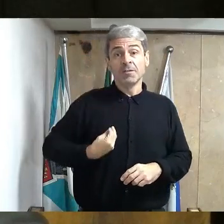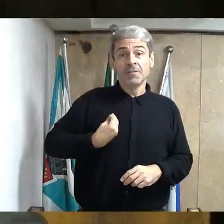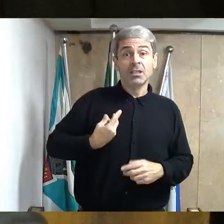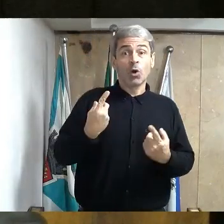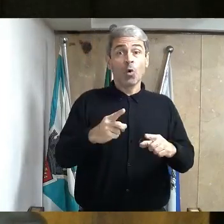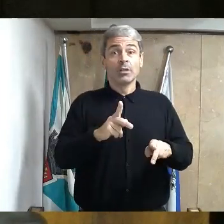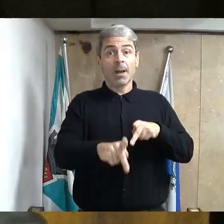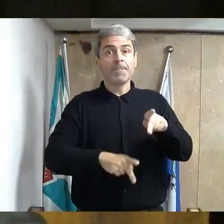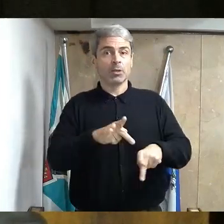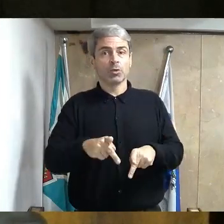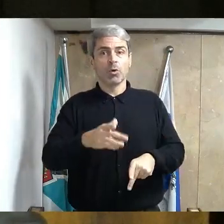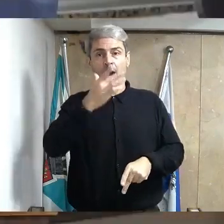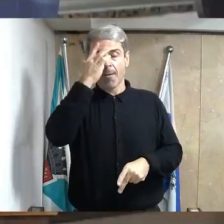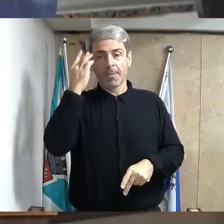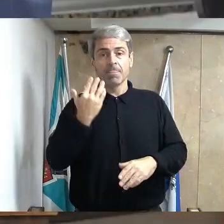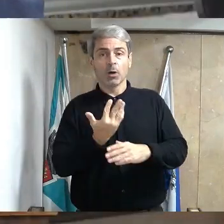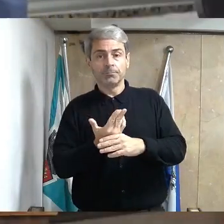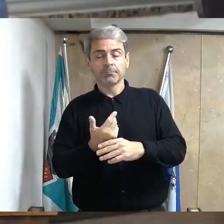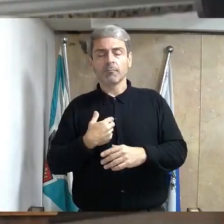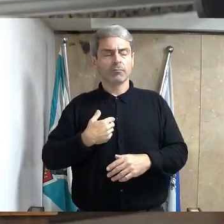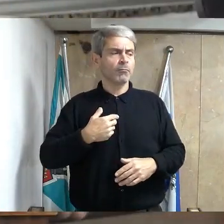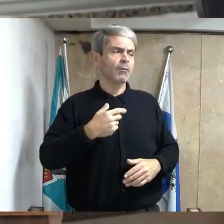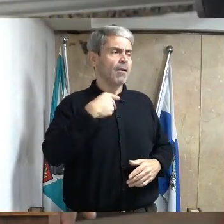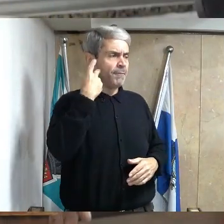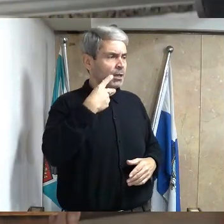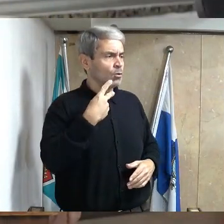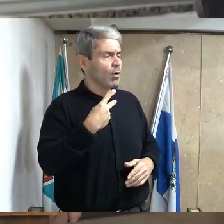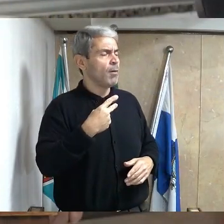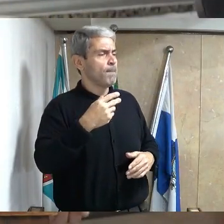Boquinha. Vereador, parabéns